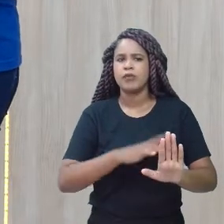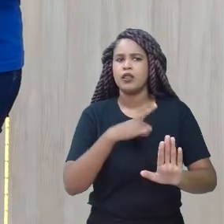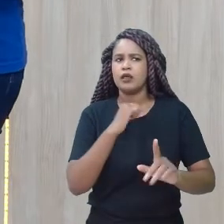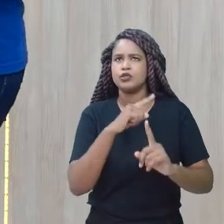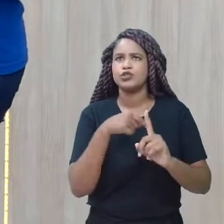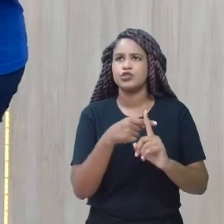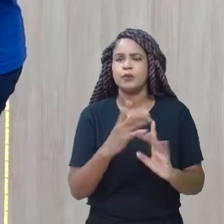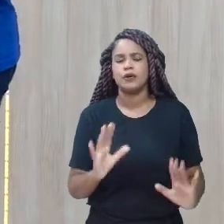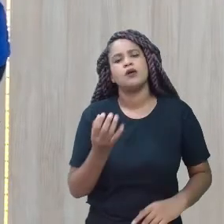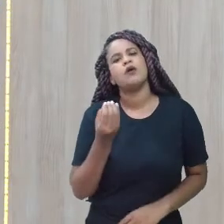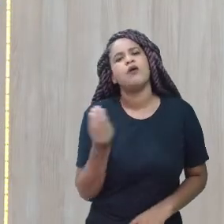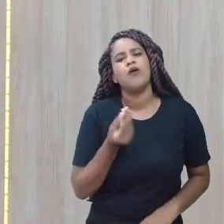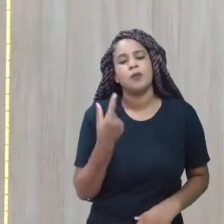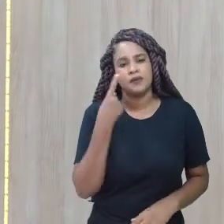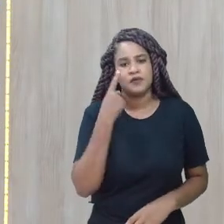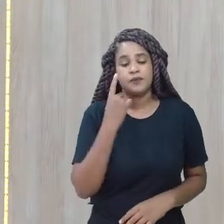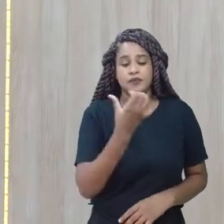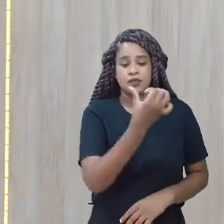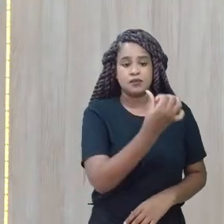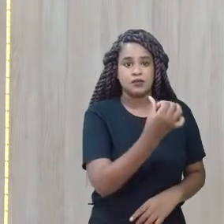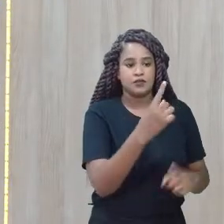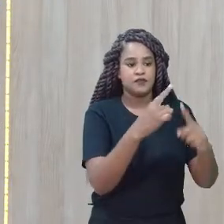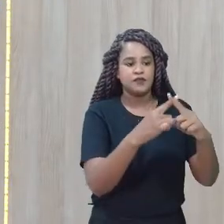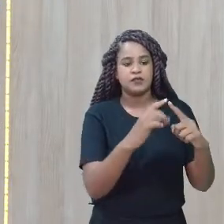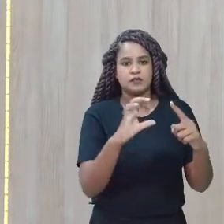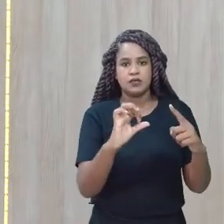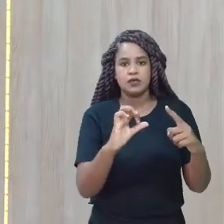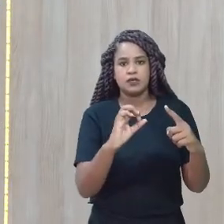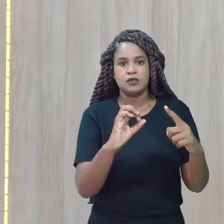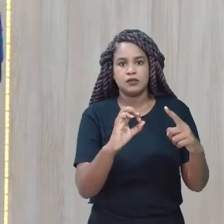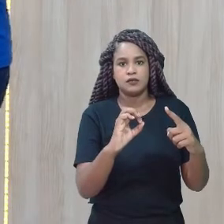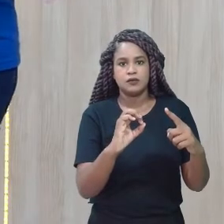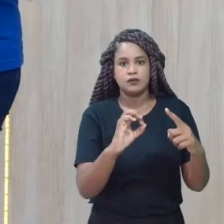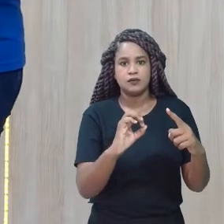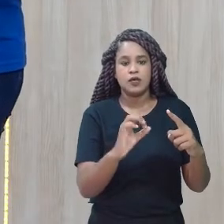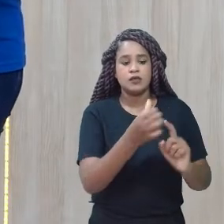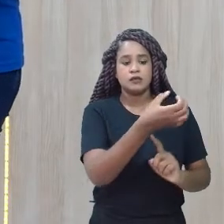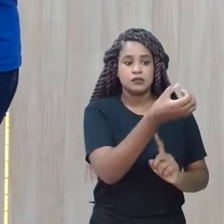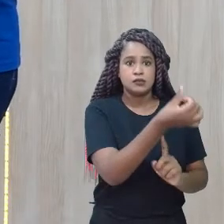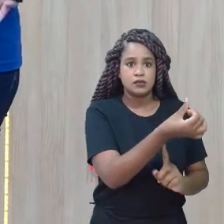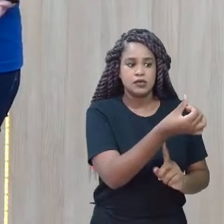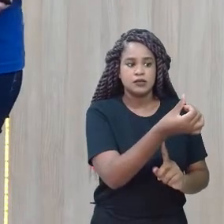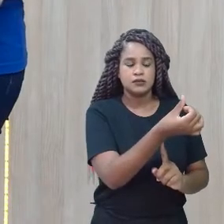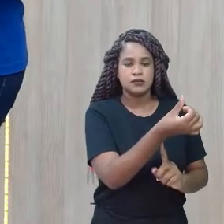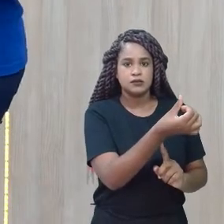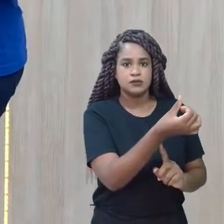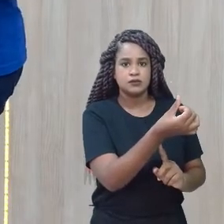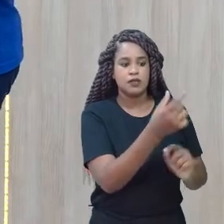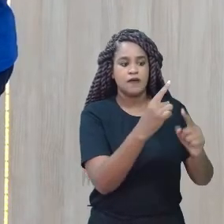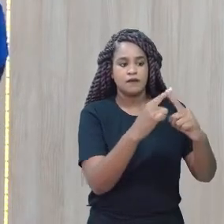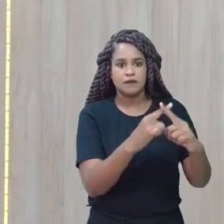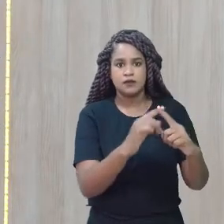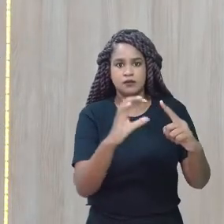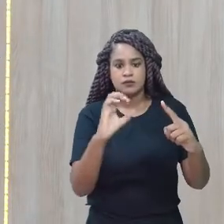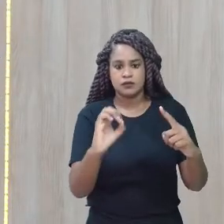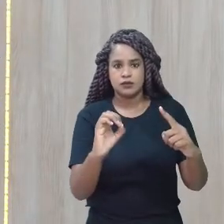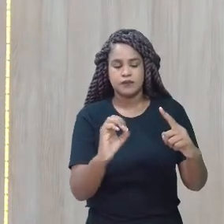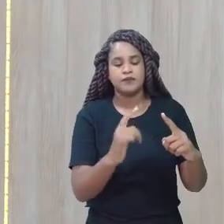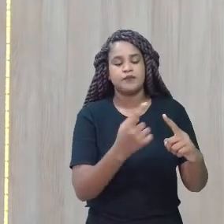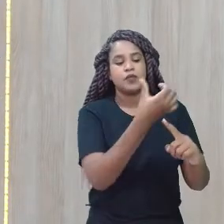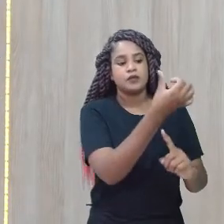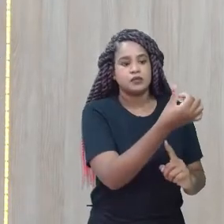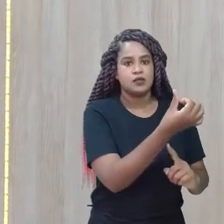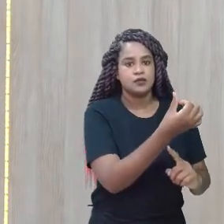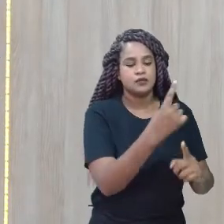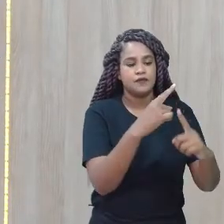assim, professora? 6 vezes 0, eu peguei 6 nenhuma vez, 0 vezes, né? 6 vezes 1,